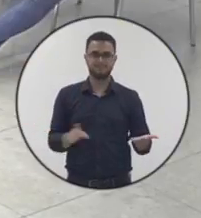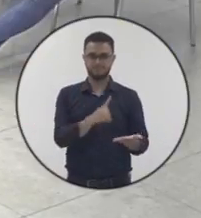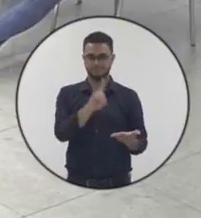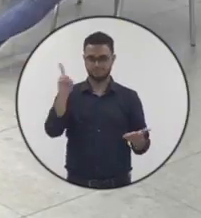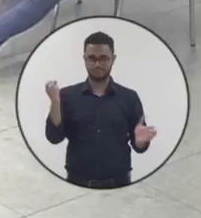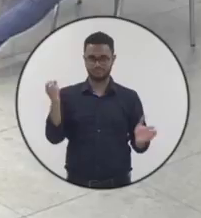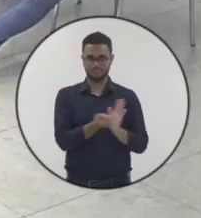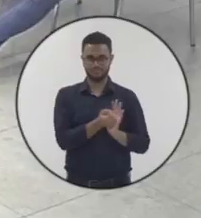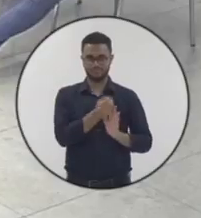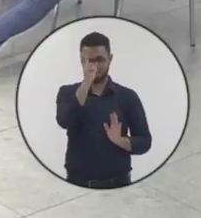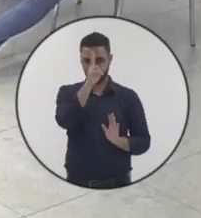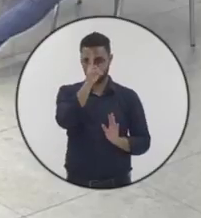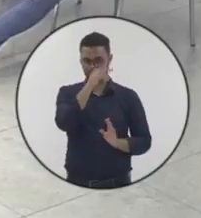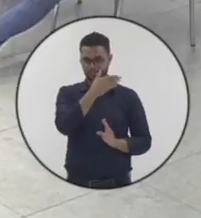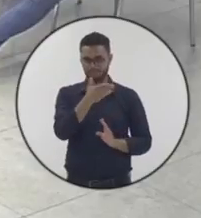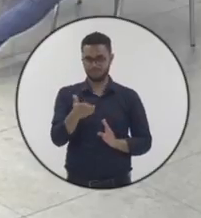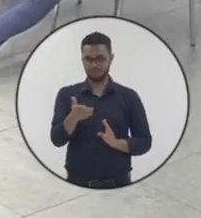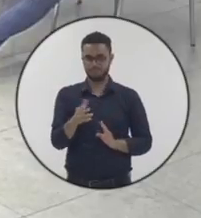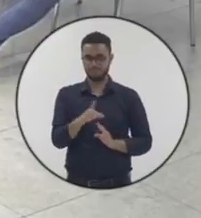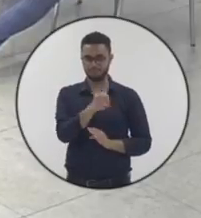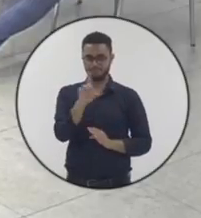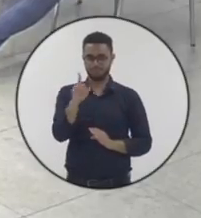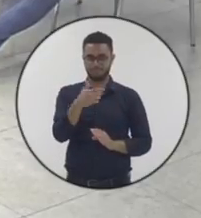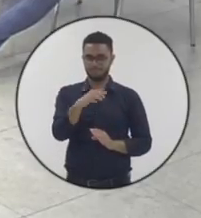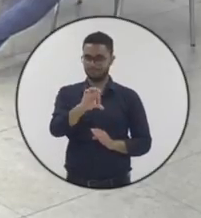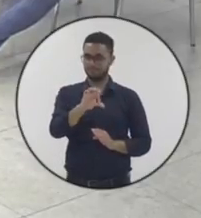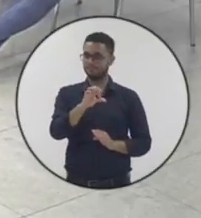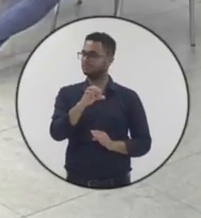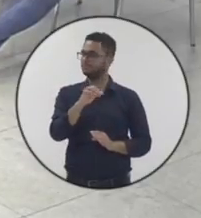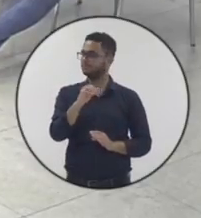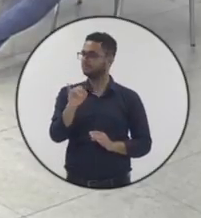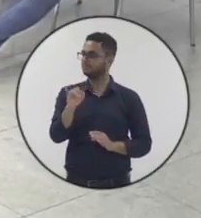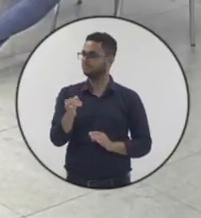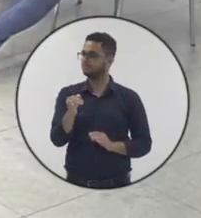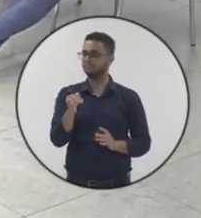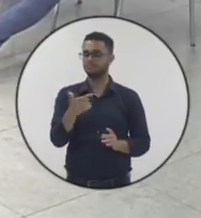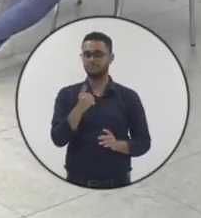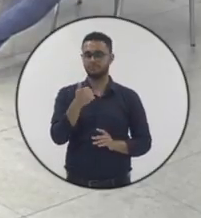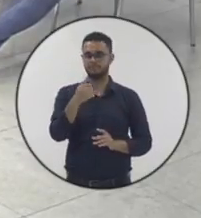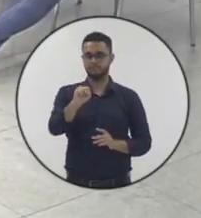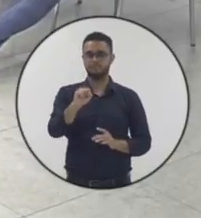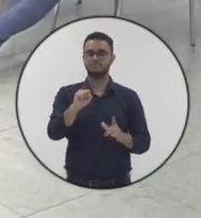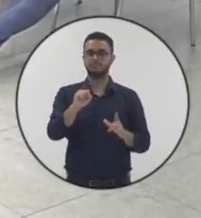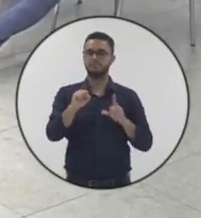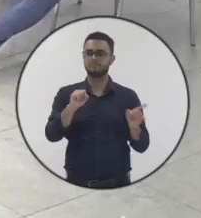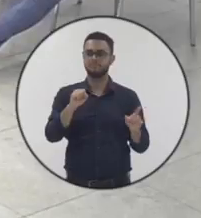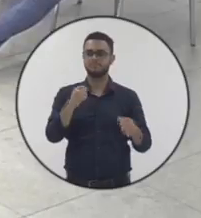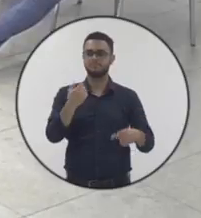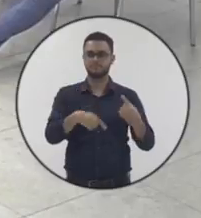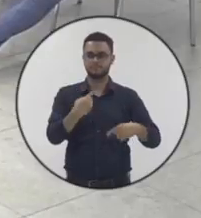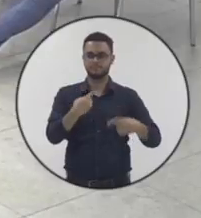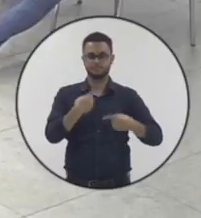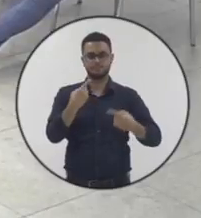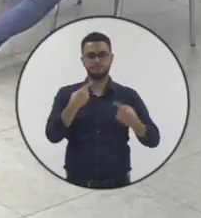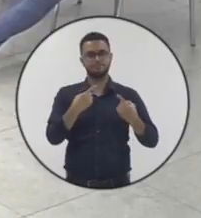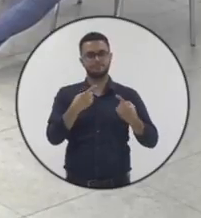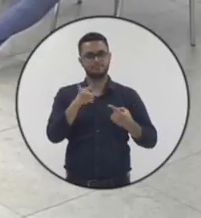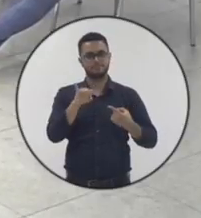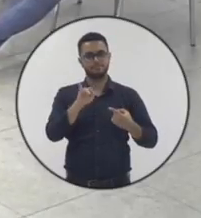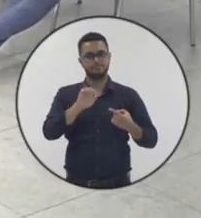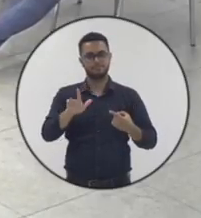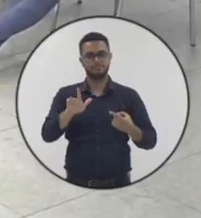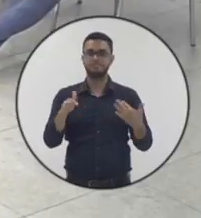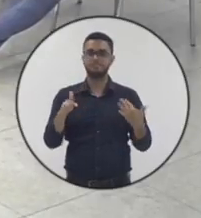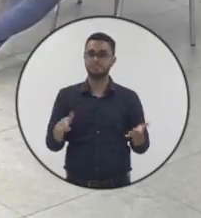para a psicologia brasileira, dia 29 de janeiro de 2018, tivemos aqui o nosso debate digital. Nesse debate digital, tivemos